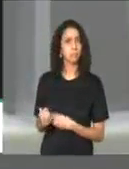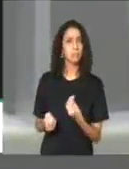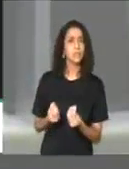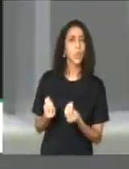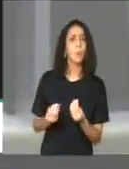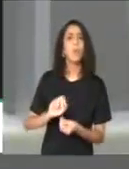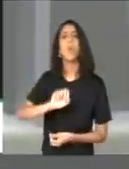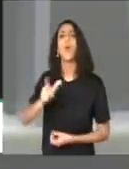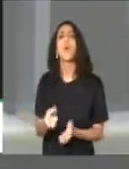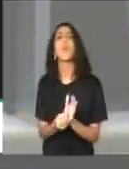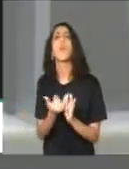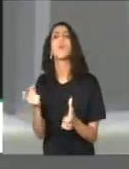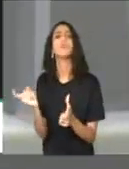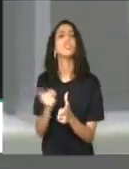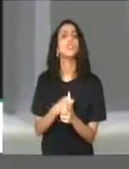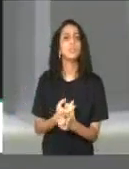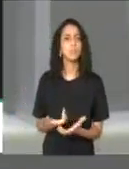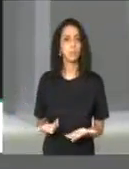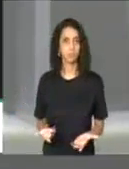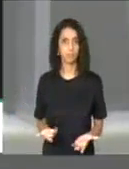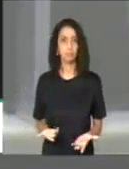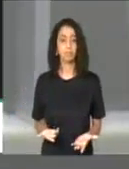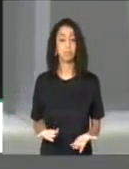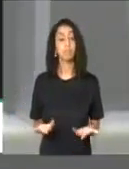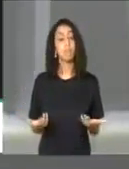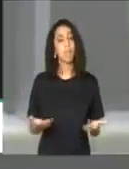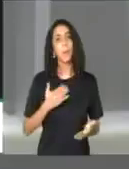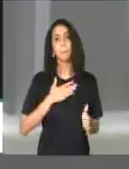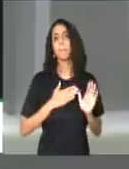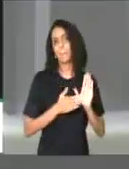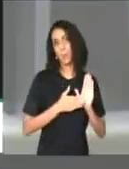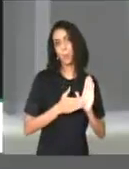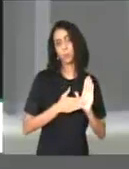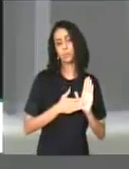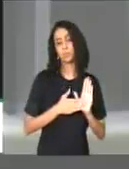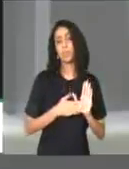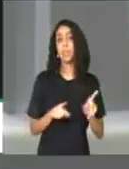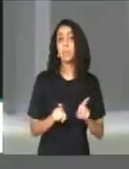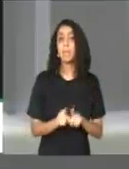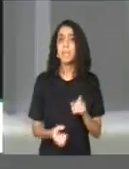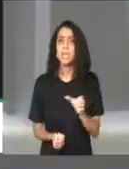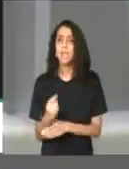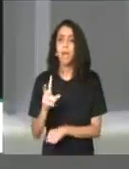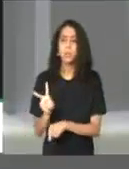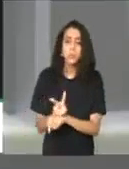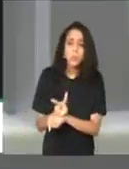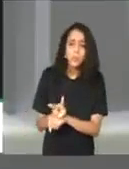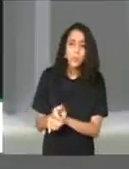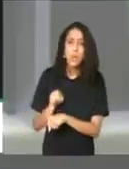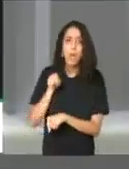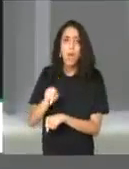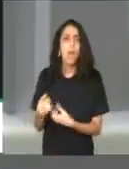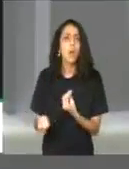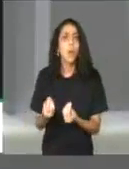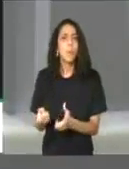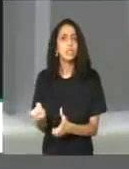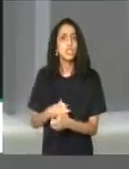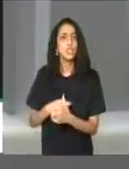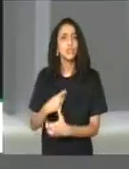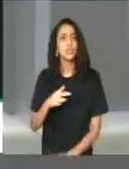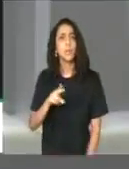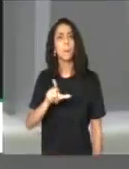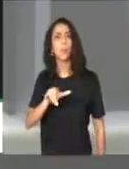efetivamente devendo e pagando. Eu estou propondo isso também, uma auditoria da dívida pública. Bem,